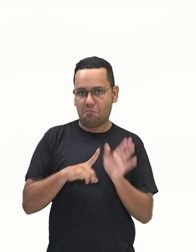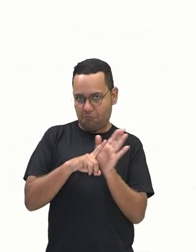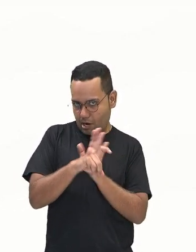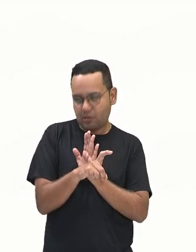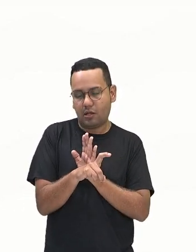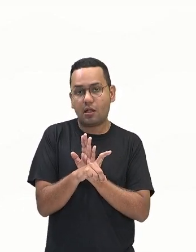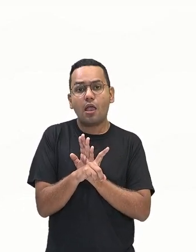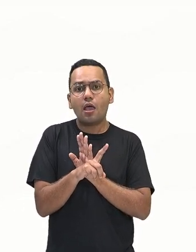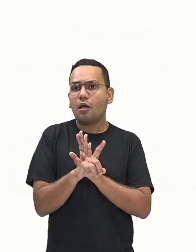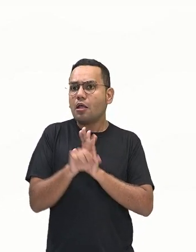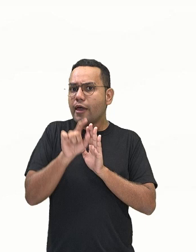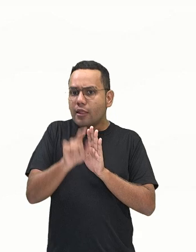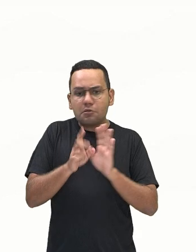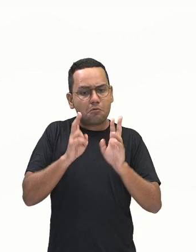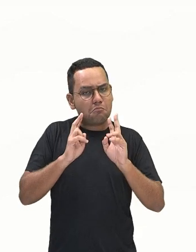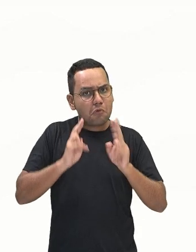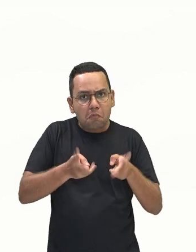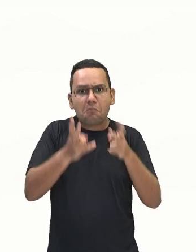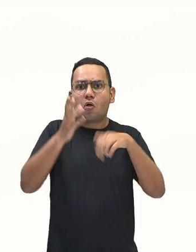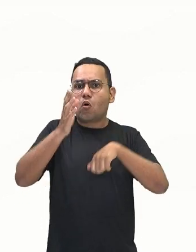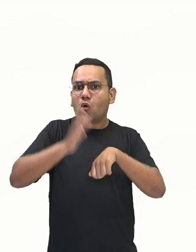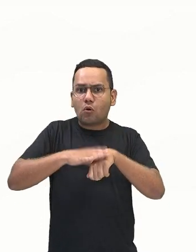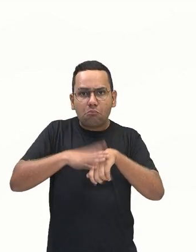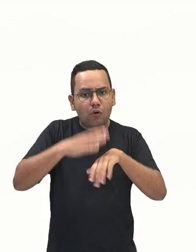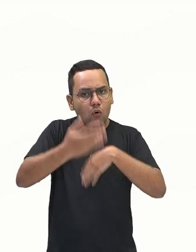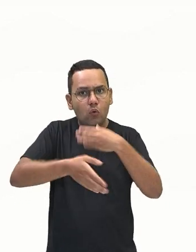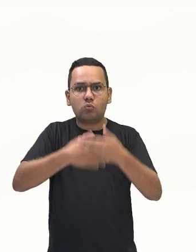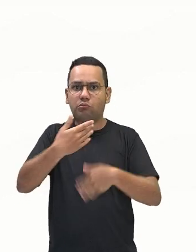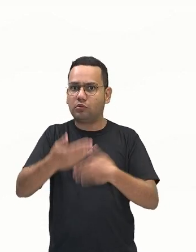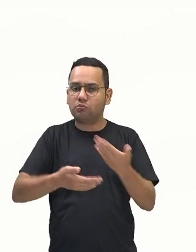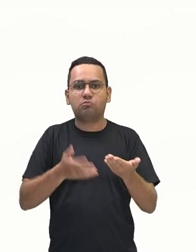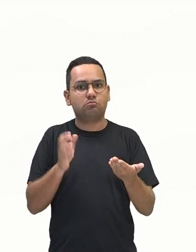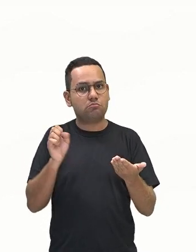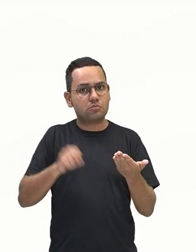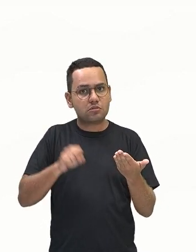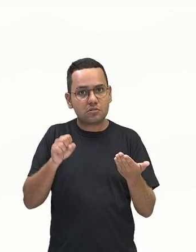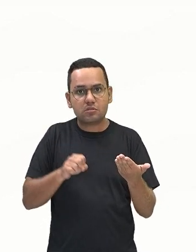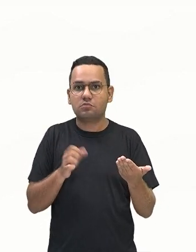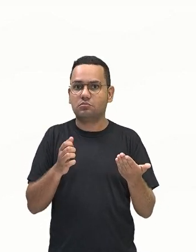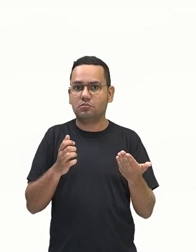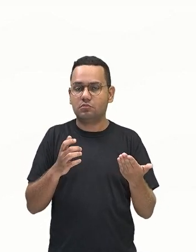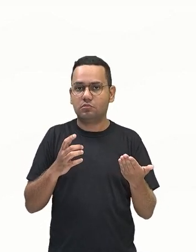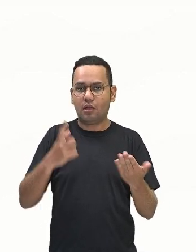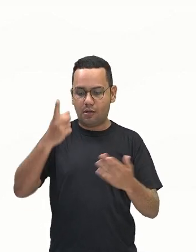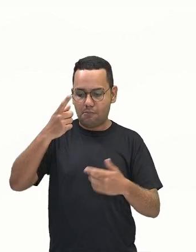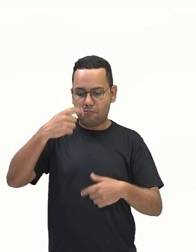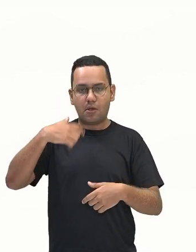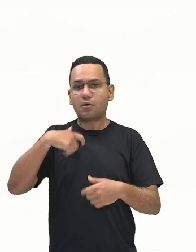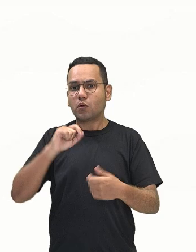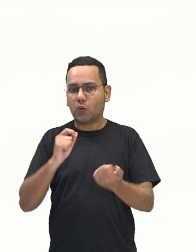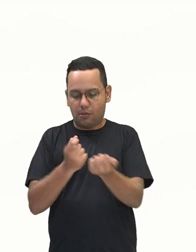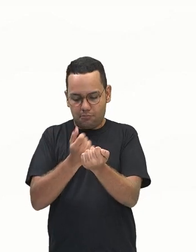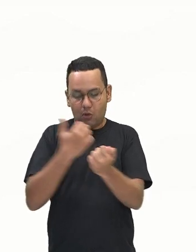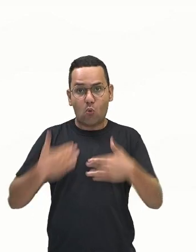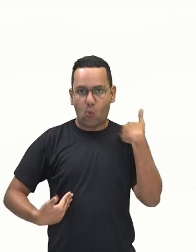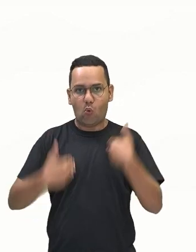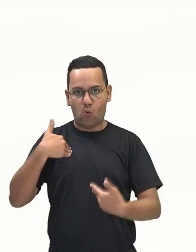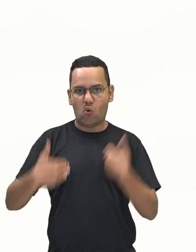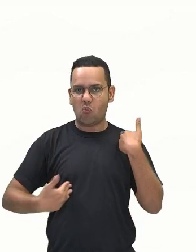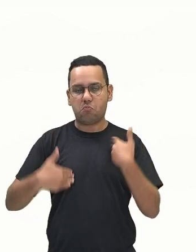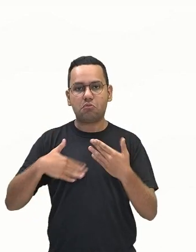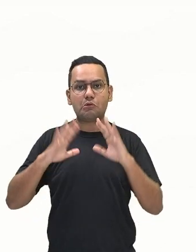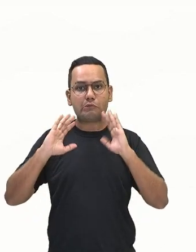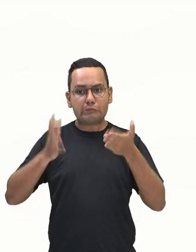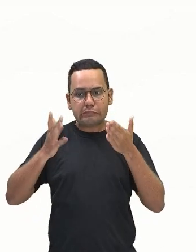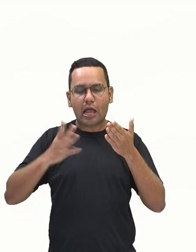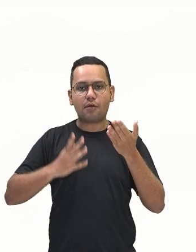de bactérias, hein? E elas conseguem sobreviver e permanecer no organismo após aquele tratamento